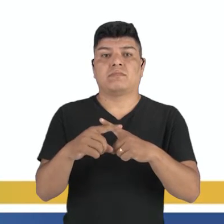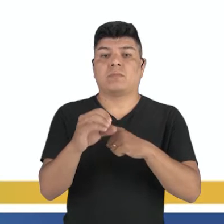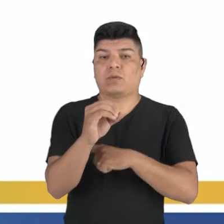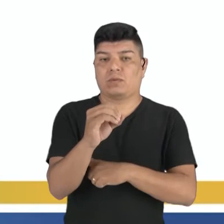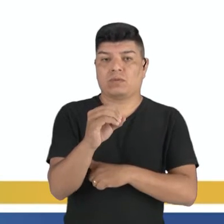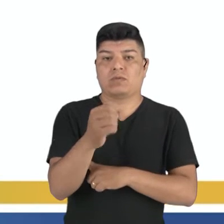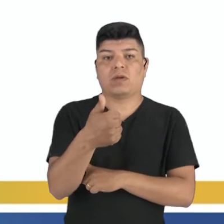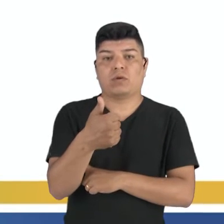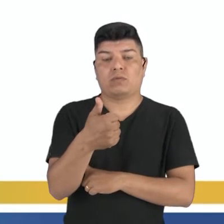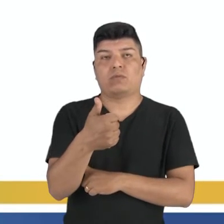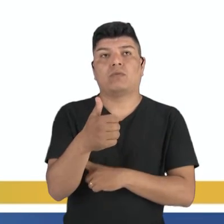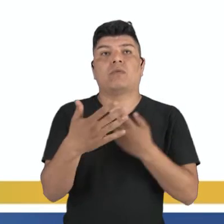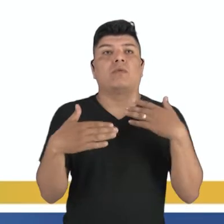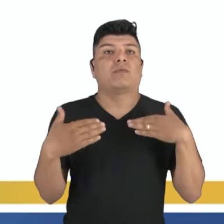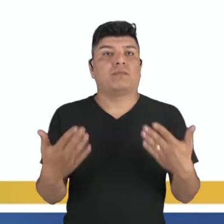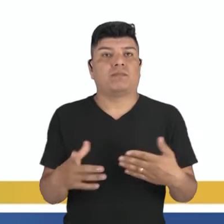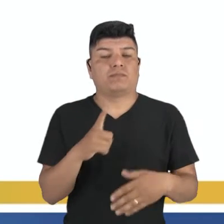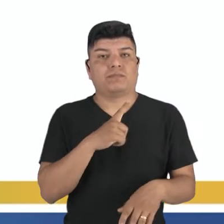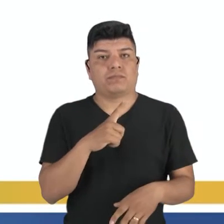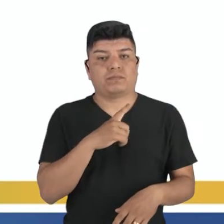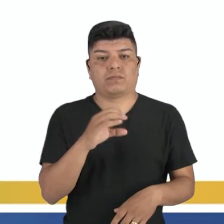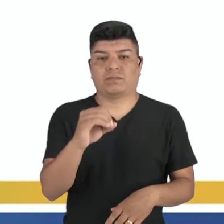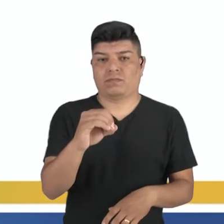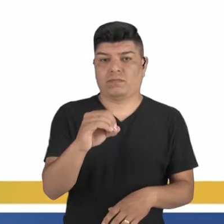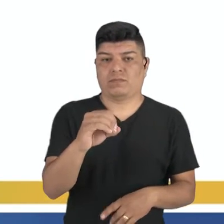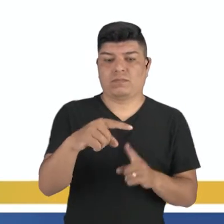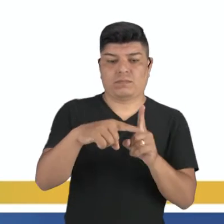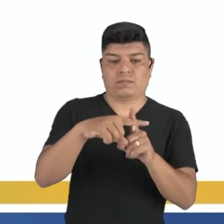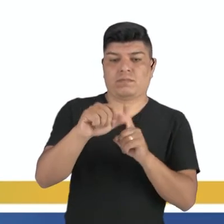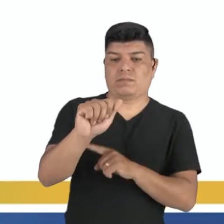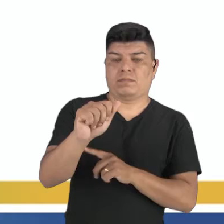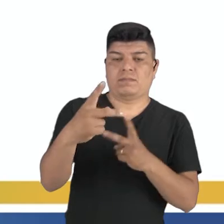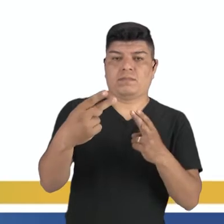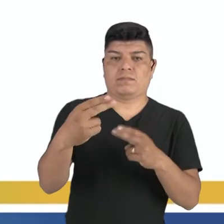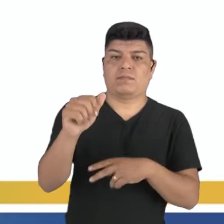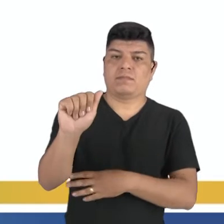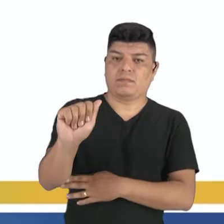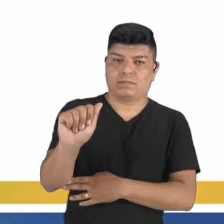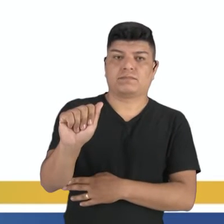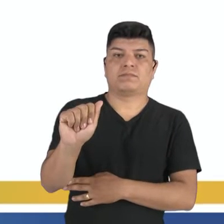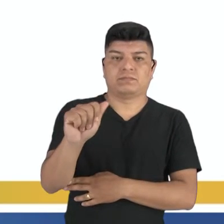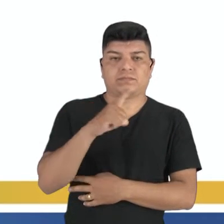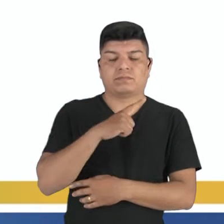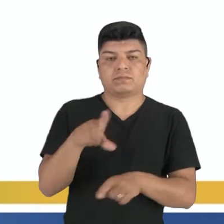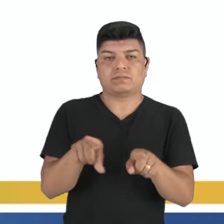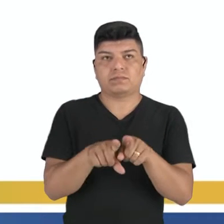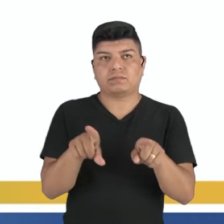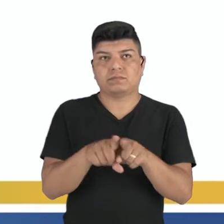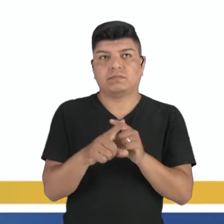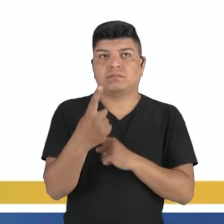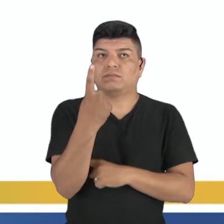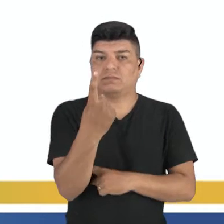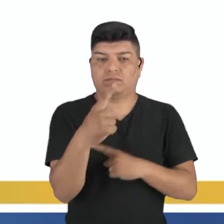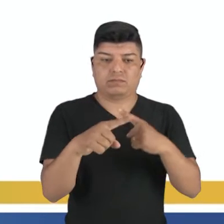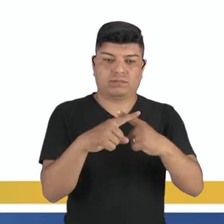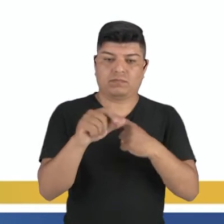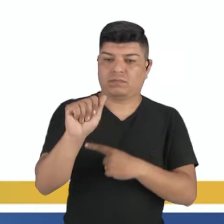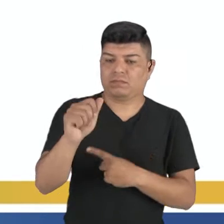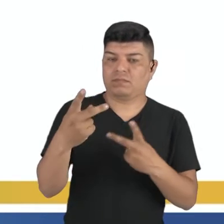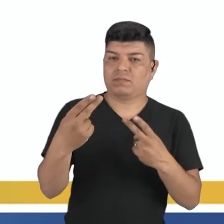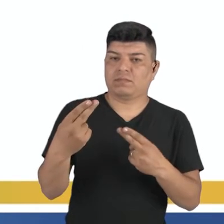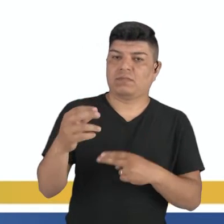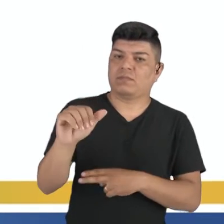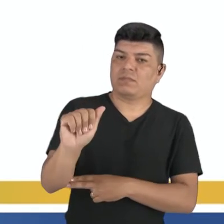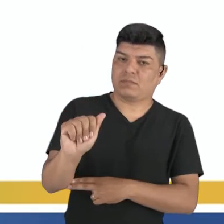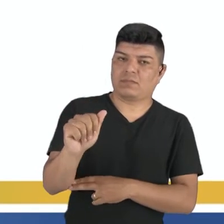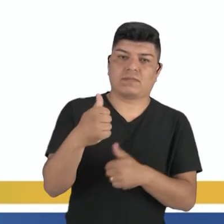neutro é o 1, então nós temos que 0 mais A é igual a A. E também que 1 vezes A é igual